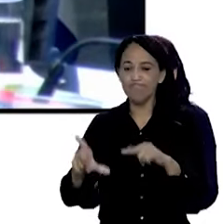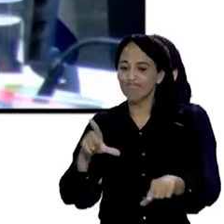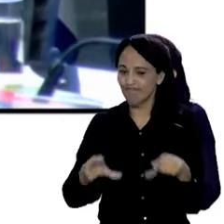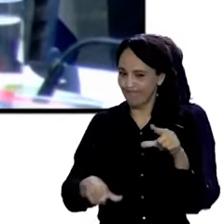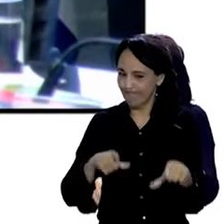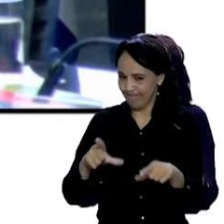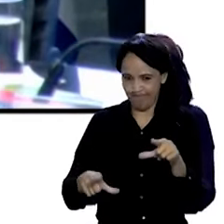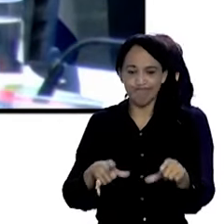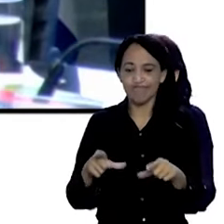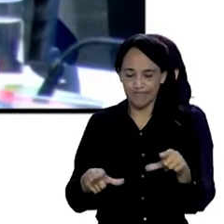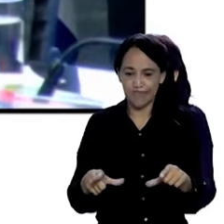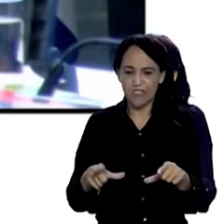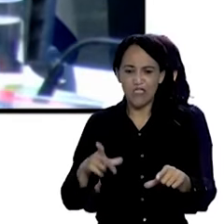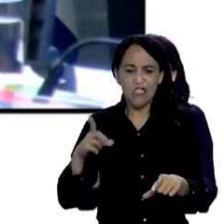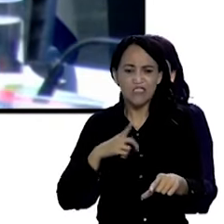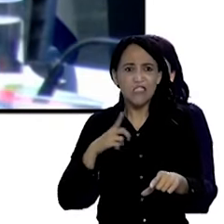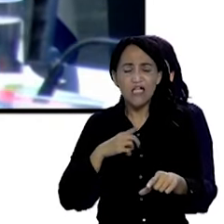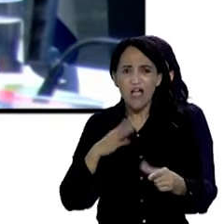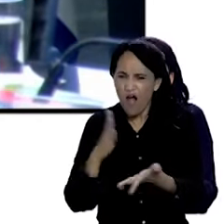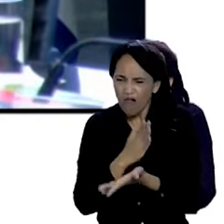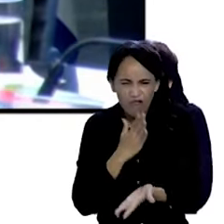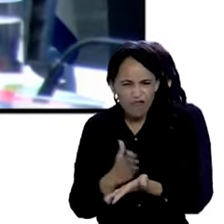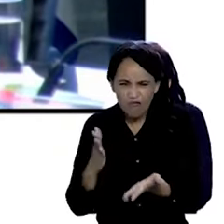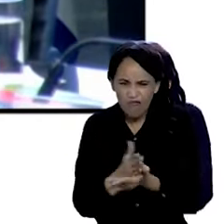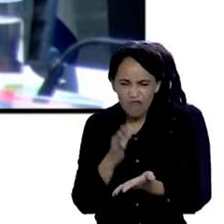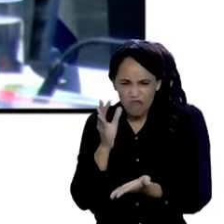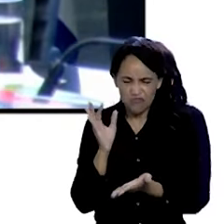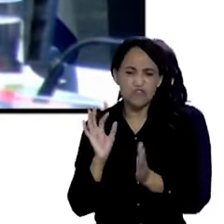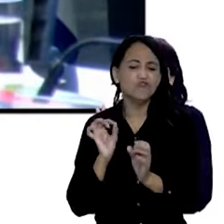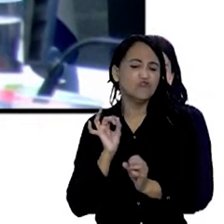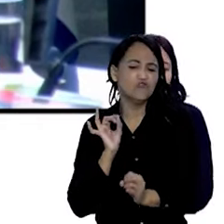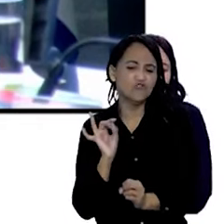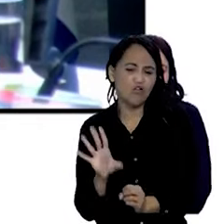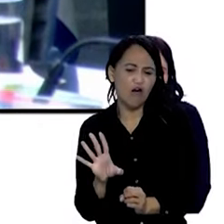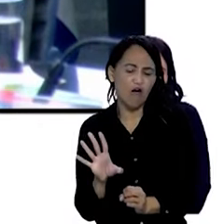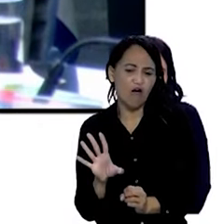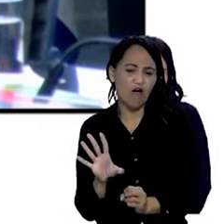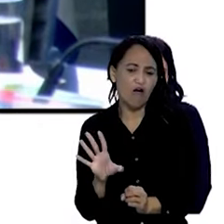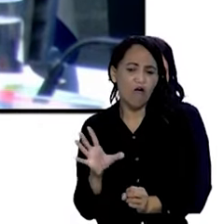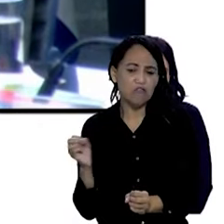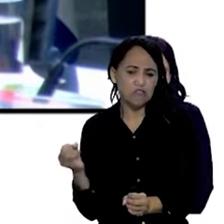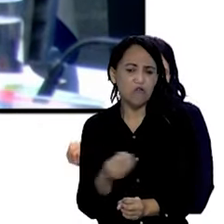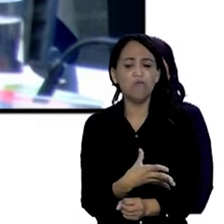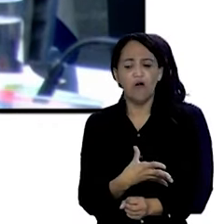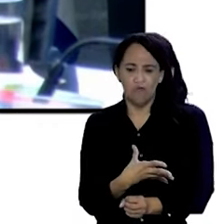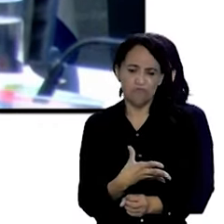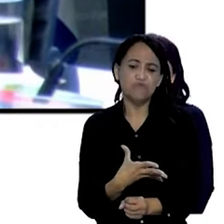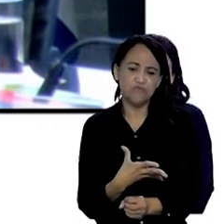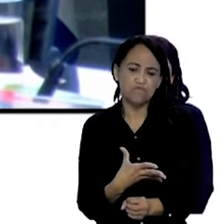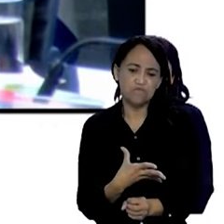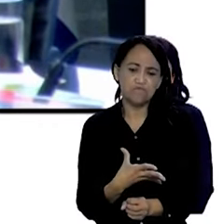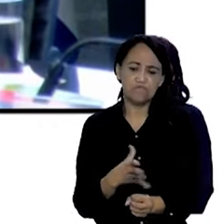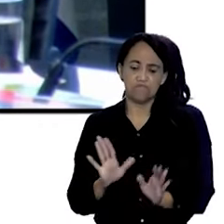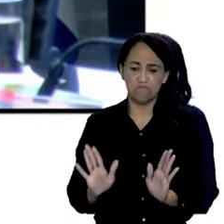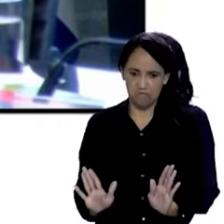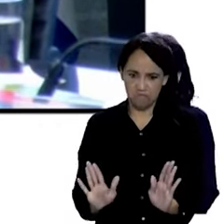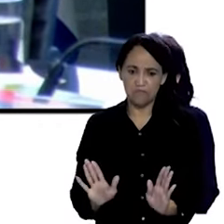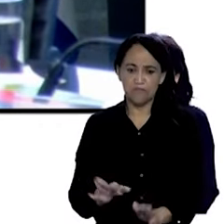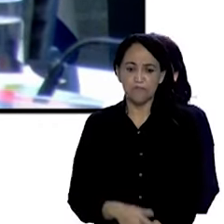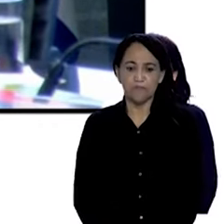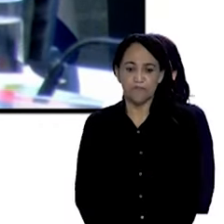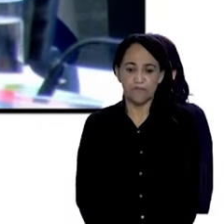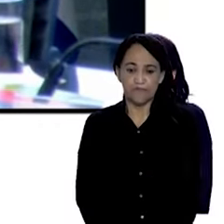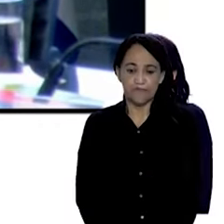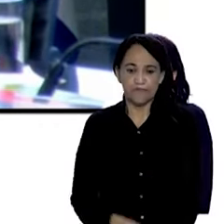alguns filtros na realidade mas que são eh novos hum eh é